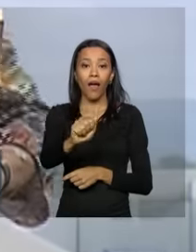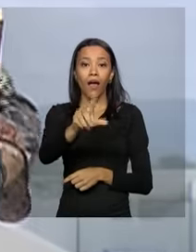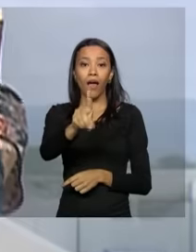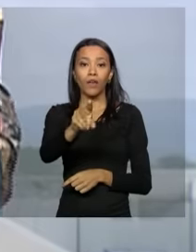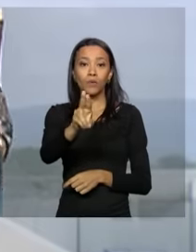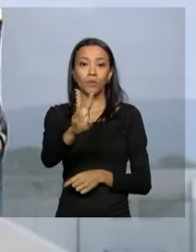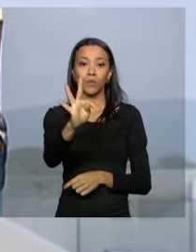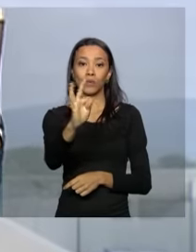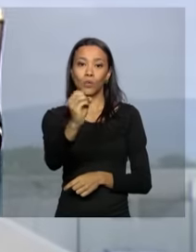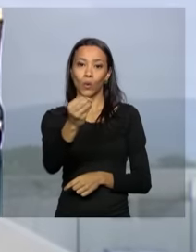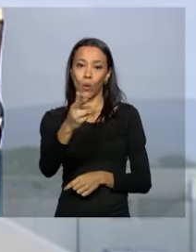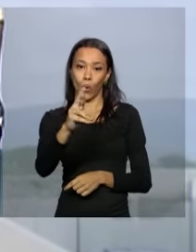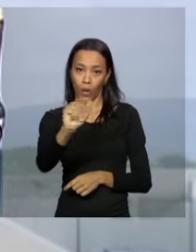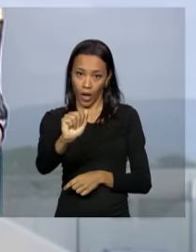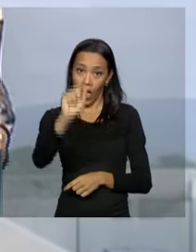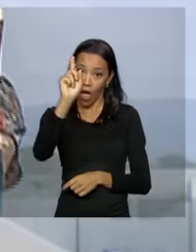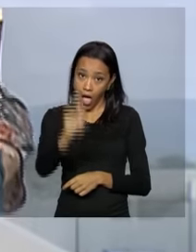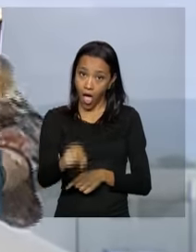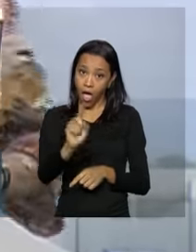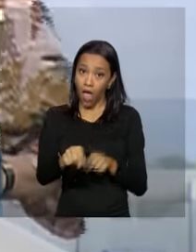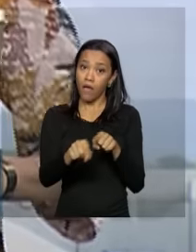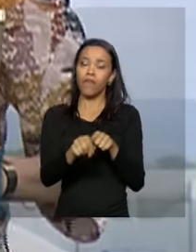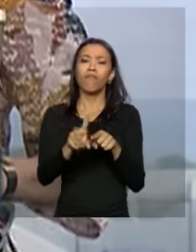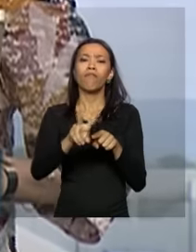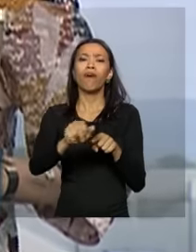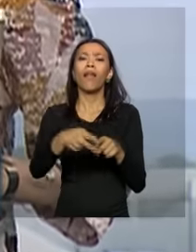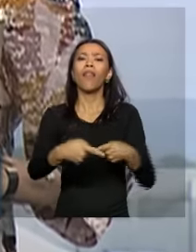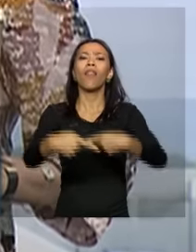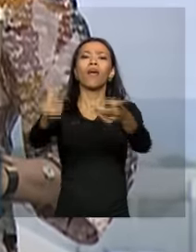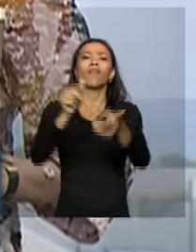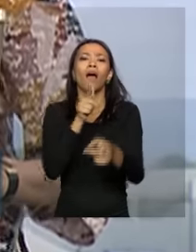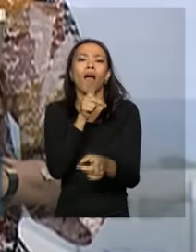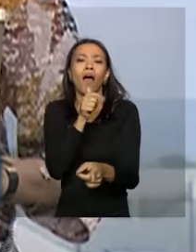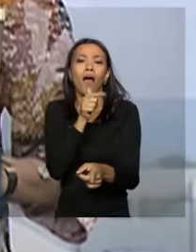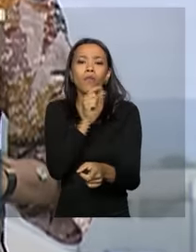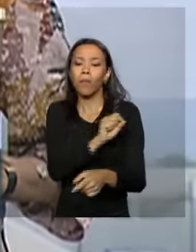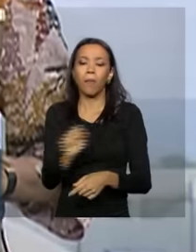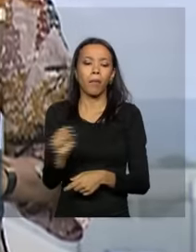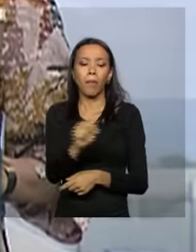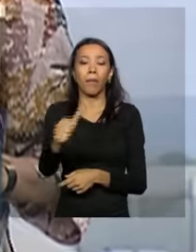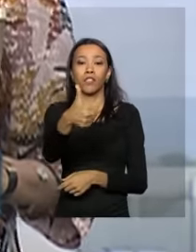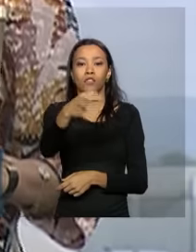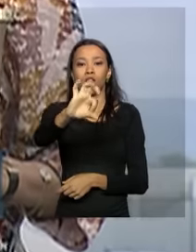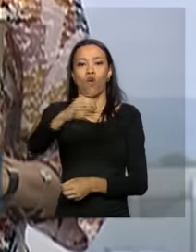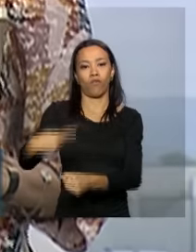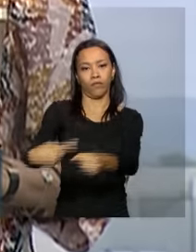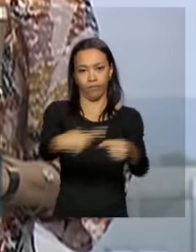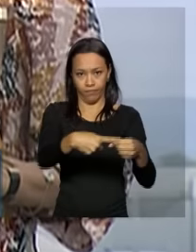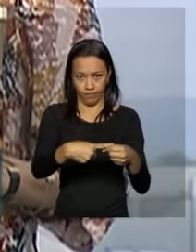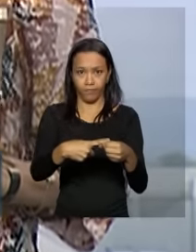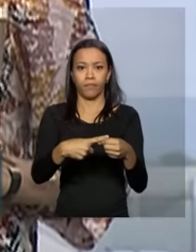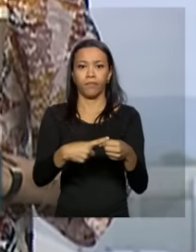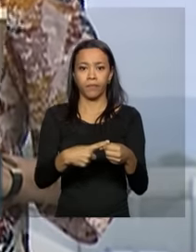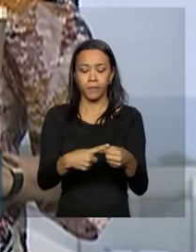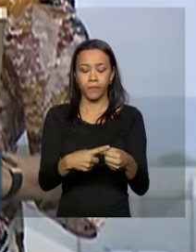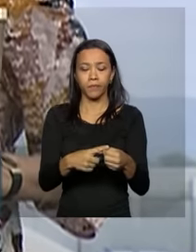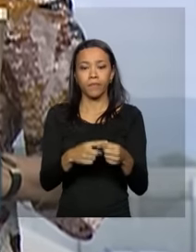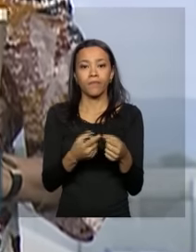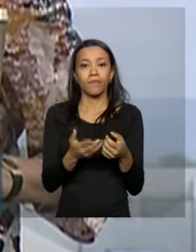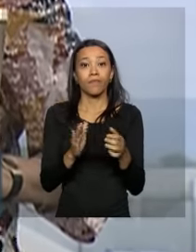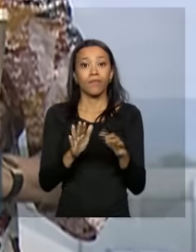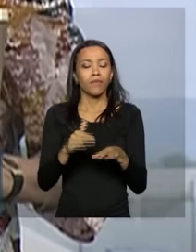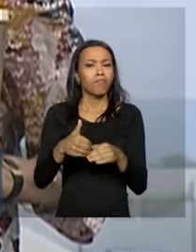chamada adutora da bacia leiteira, que vai levar água para 19 municípios,